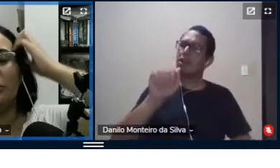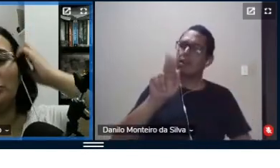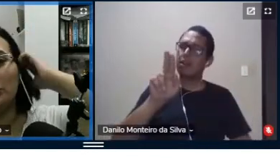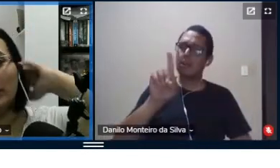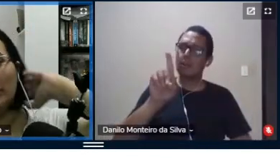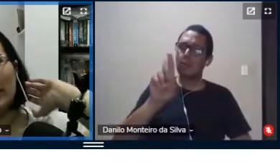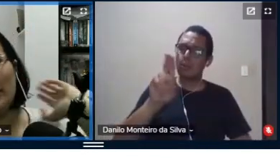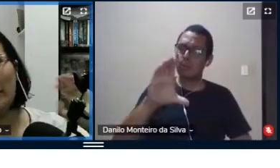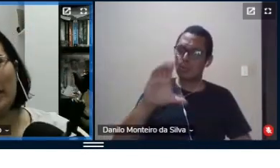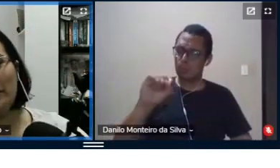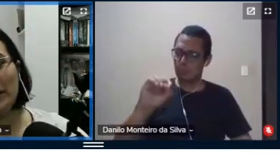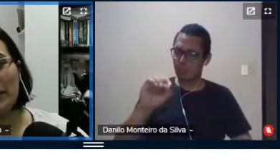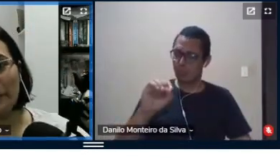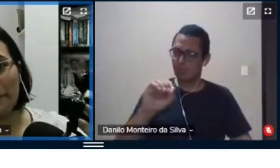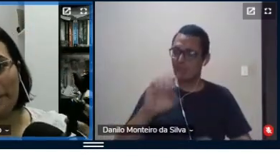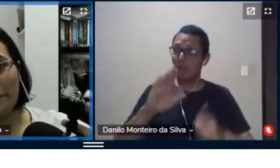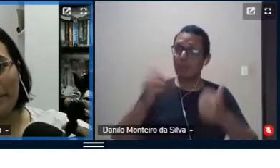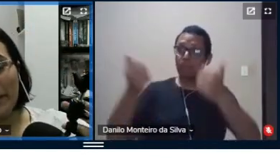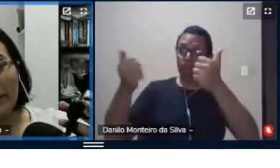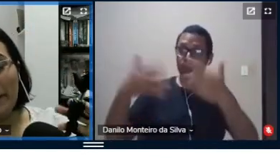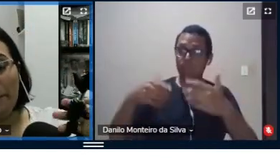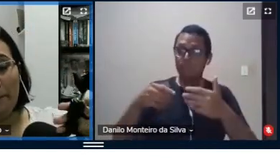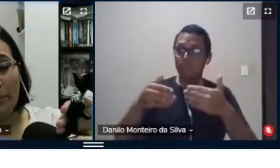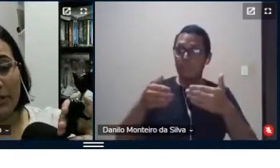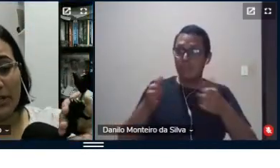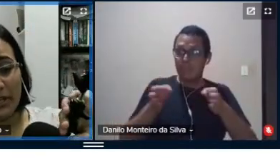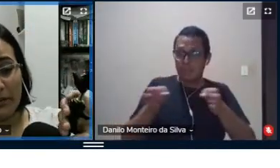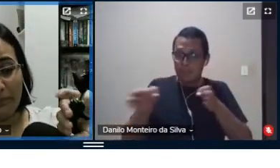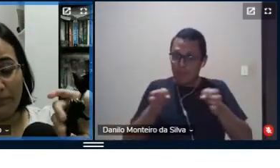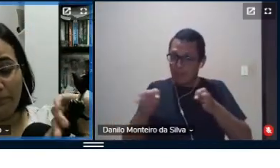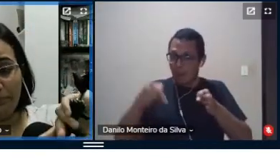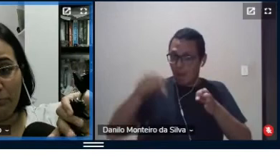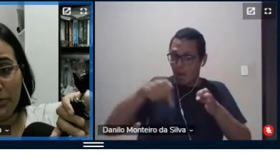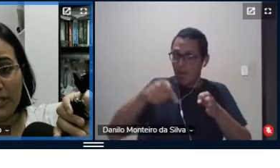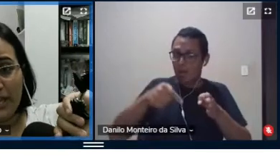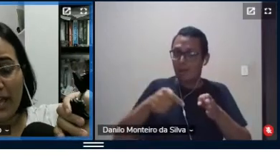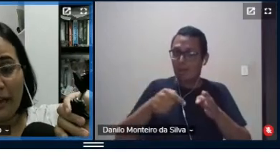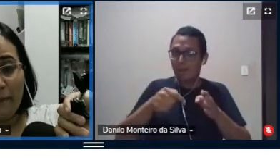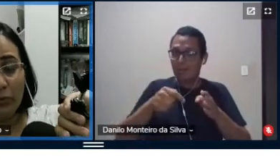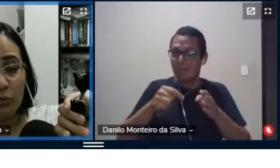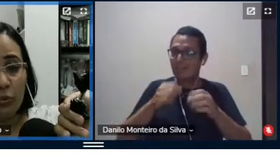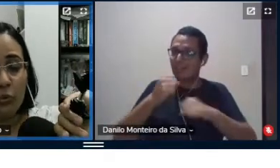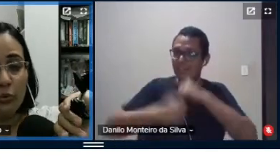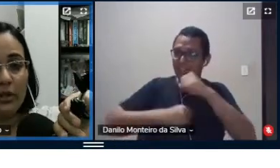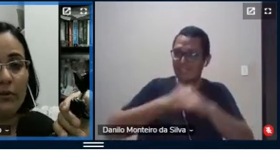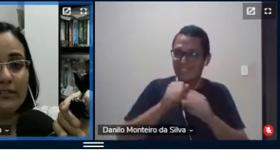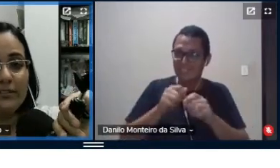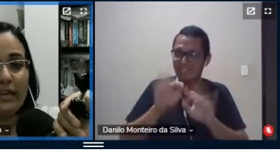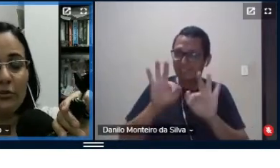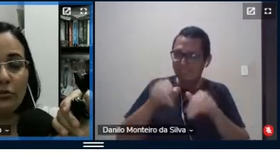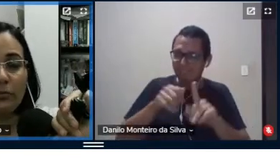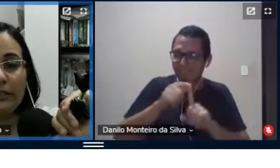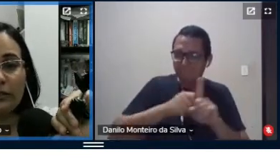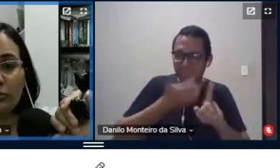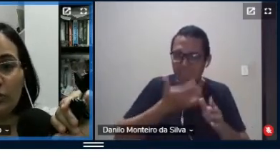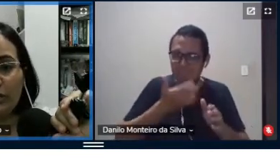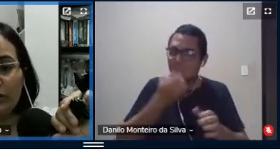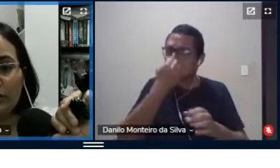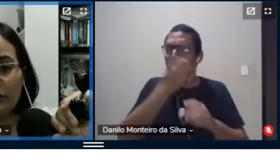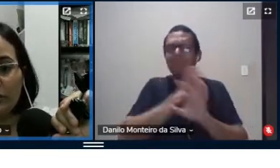nesse período do ano, é uma maravilha. Por quê? Porque a Balduco não aceita